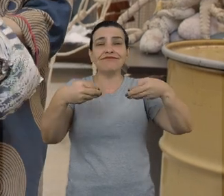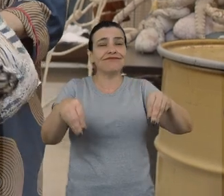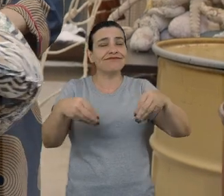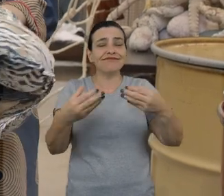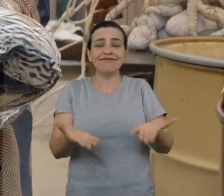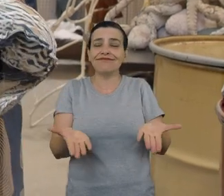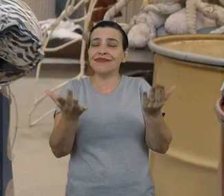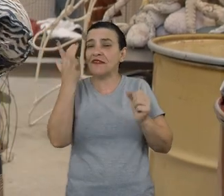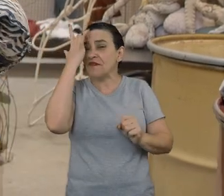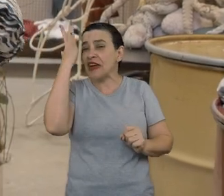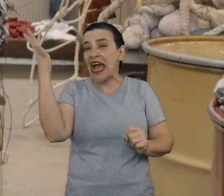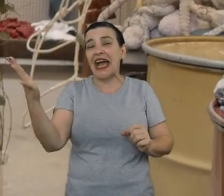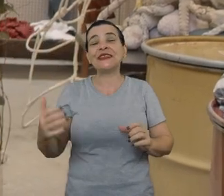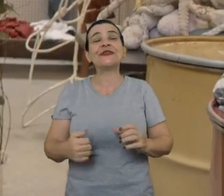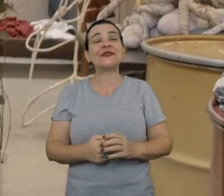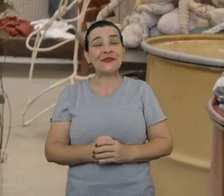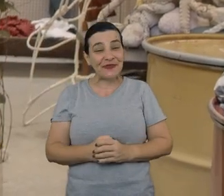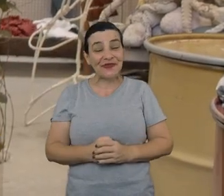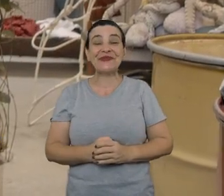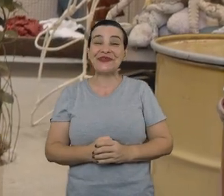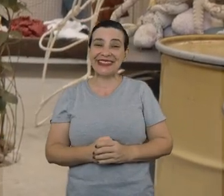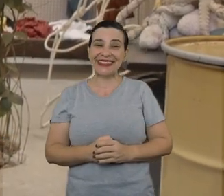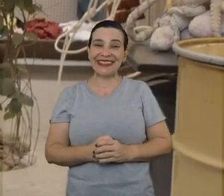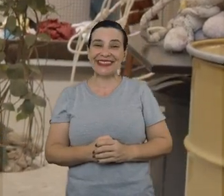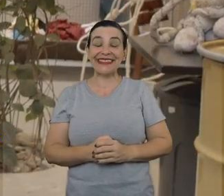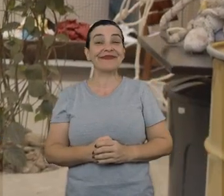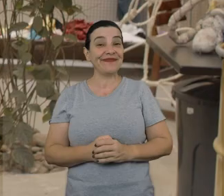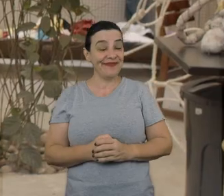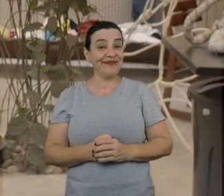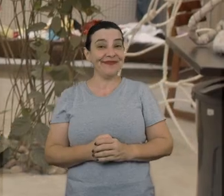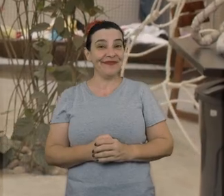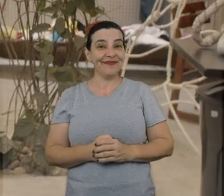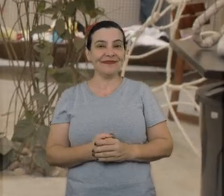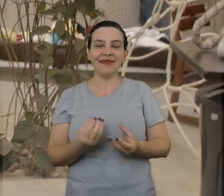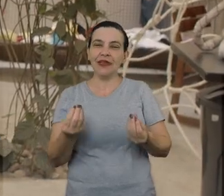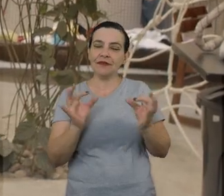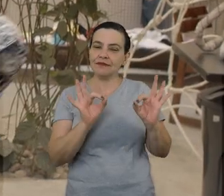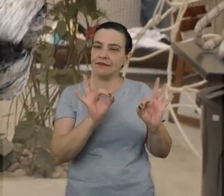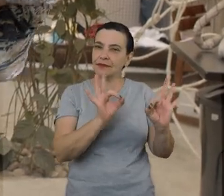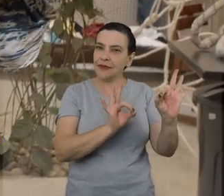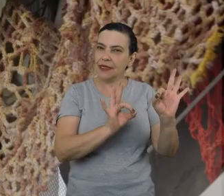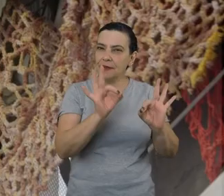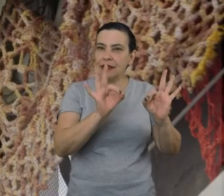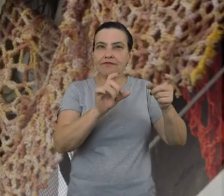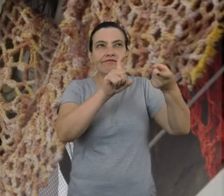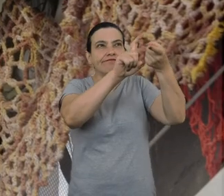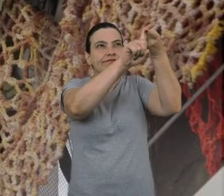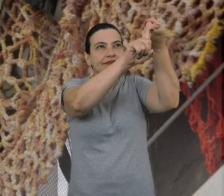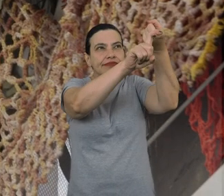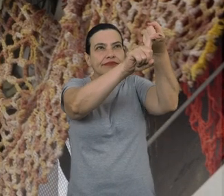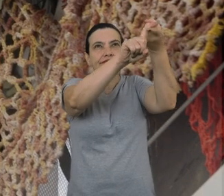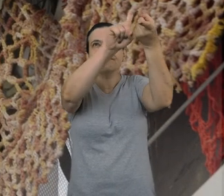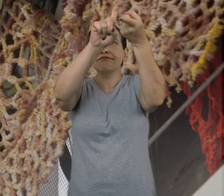Né? E isso eu vou colocando nos pendentes, nesses cordões.